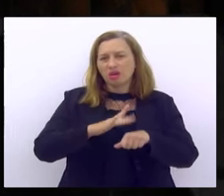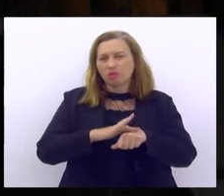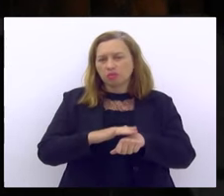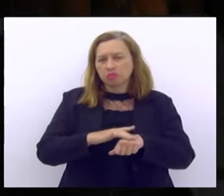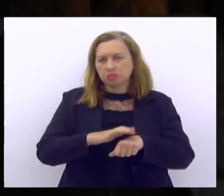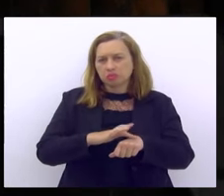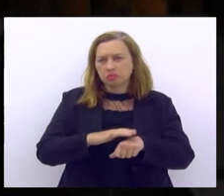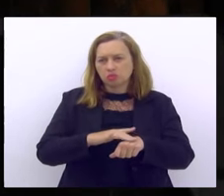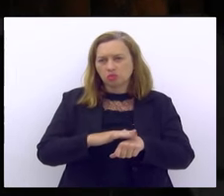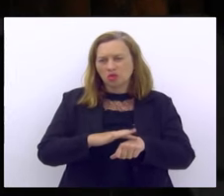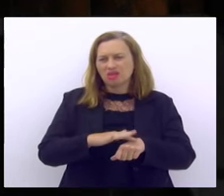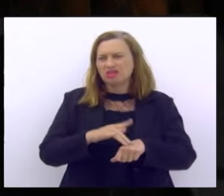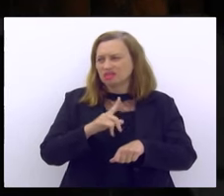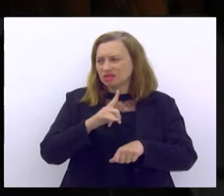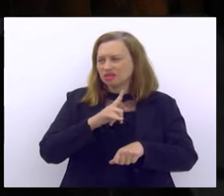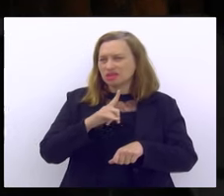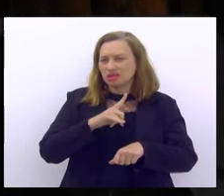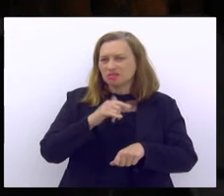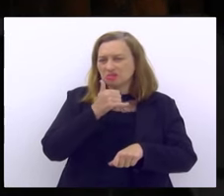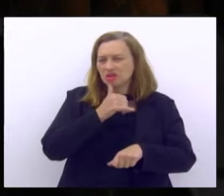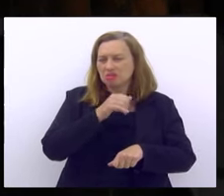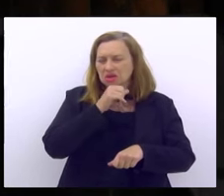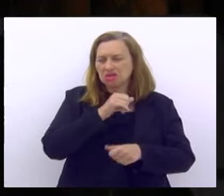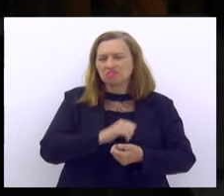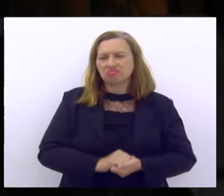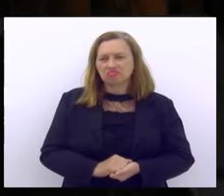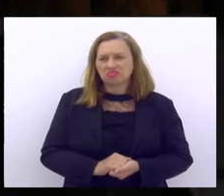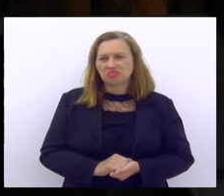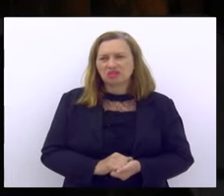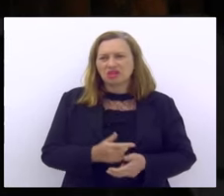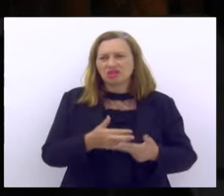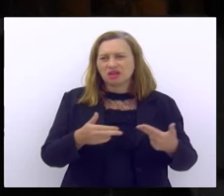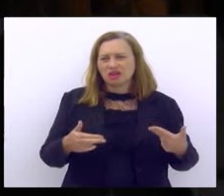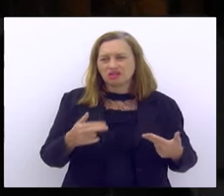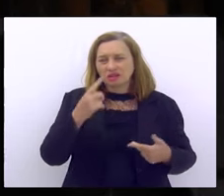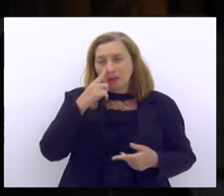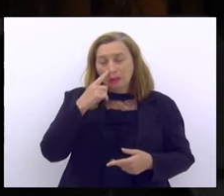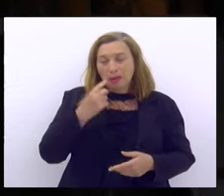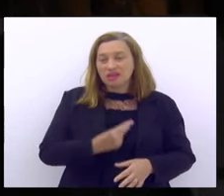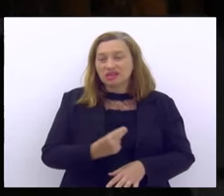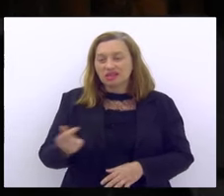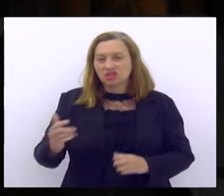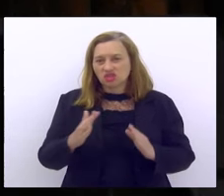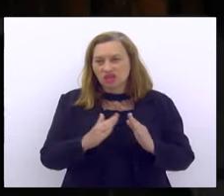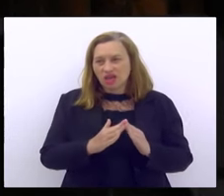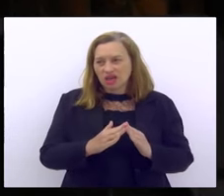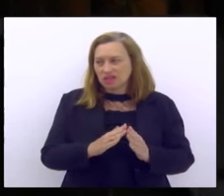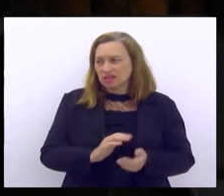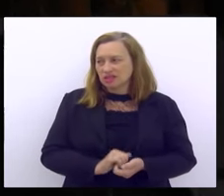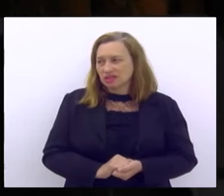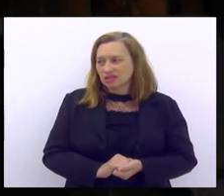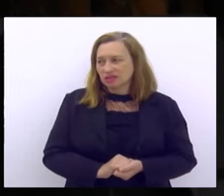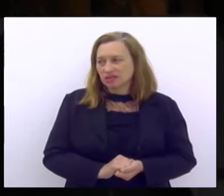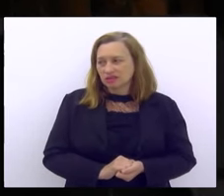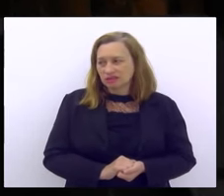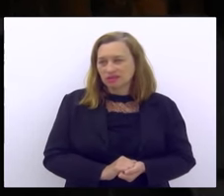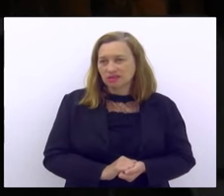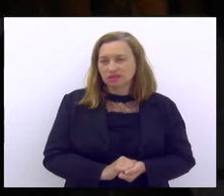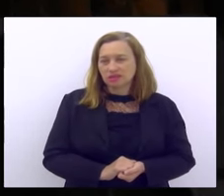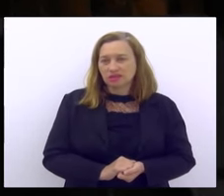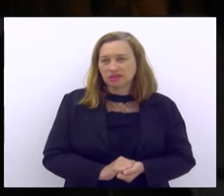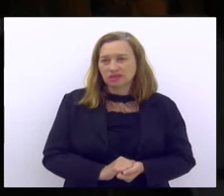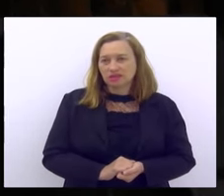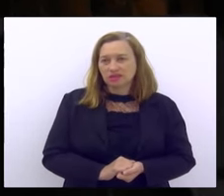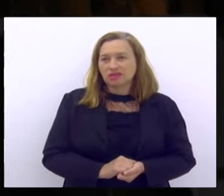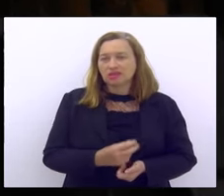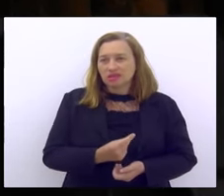Uma doença que, por muitas vezes, me fez sair de casa, deputado Poubel. Me fez sair do trabalho, me